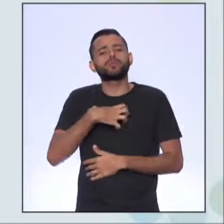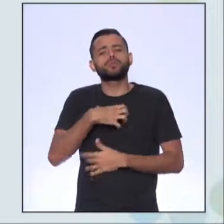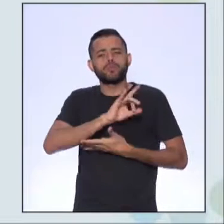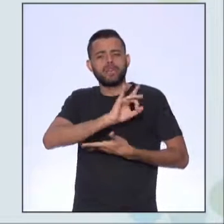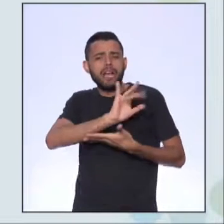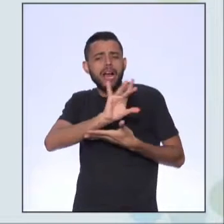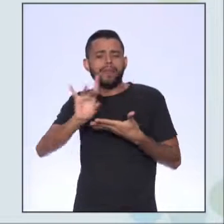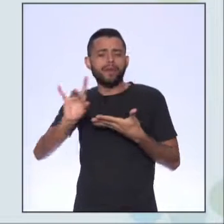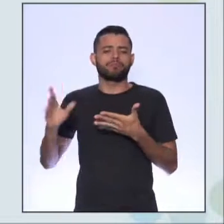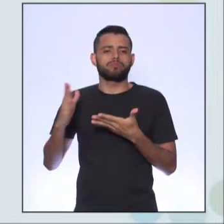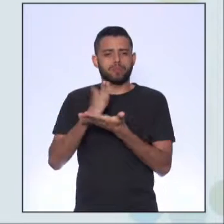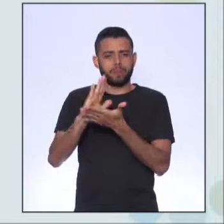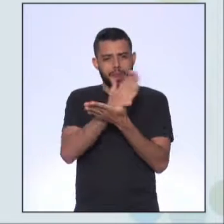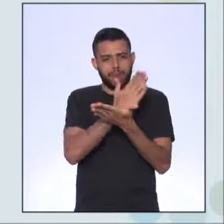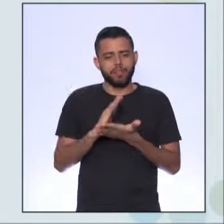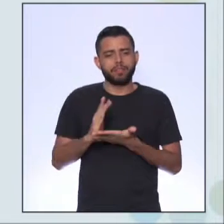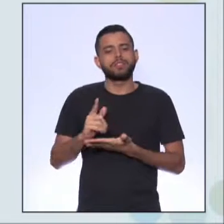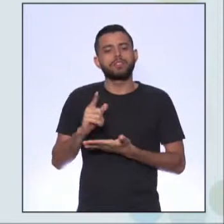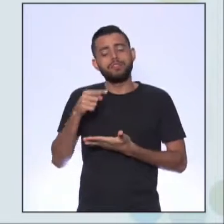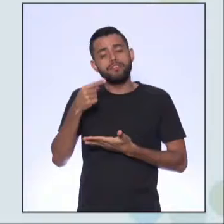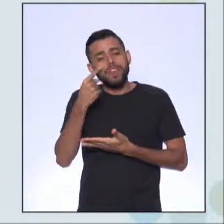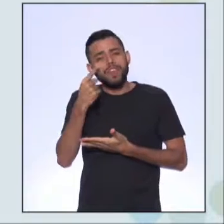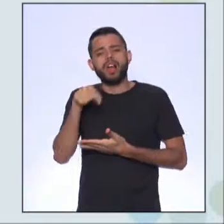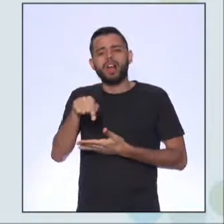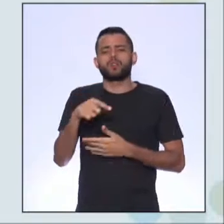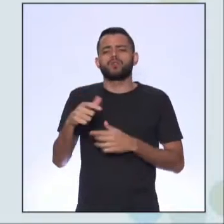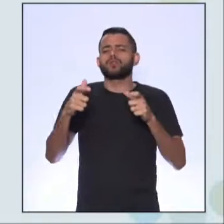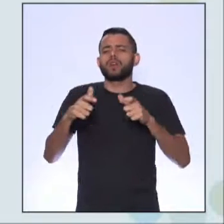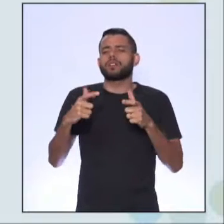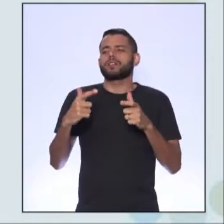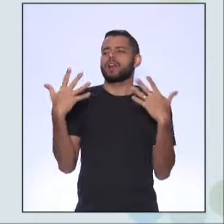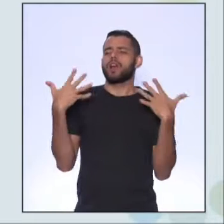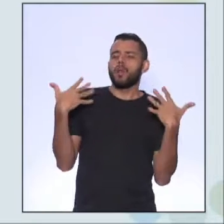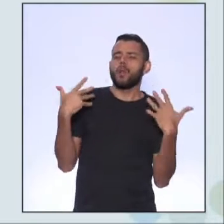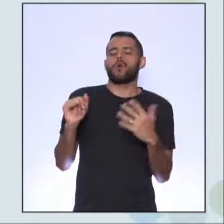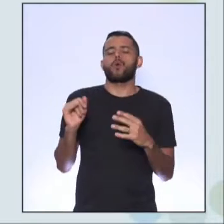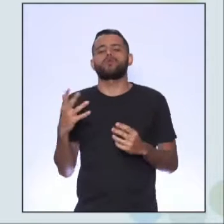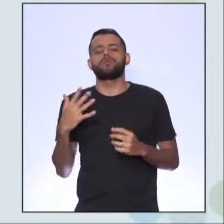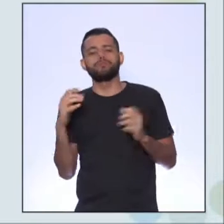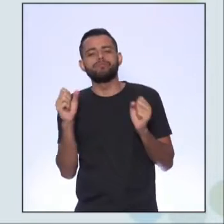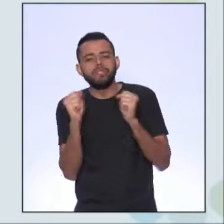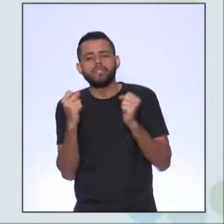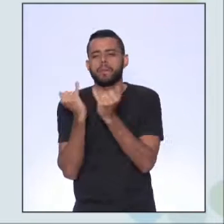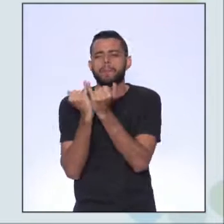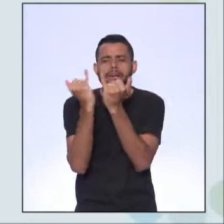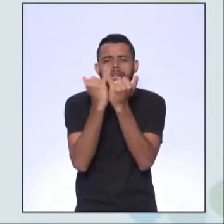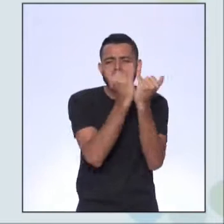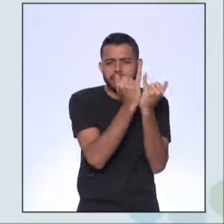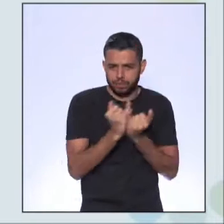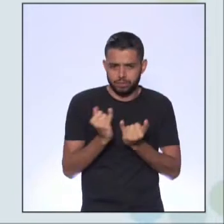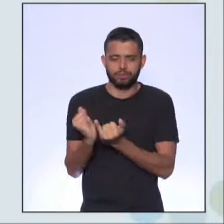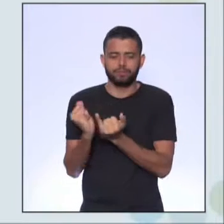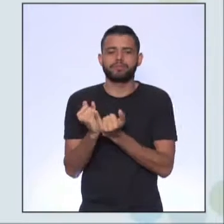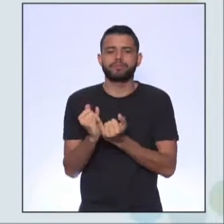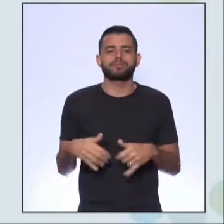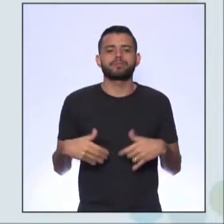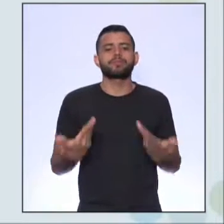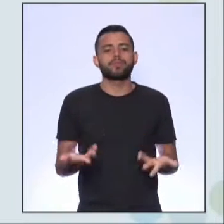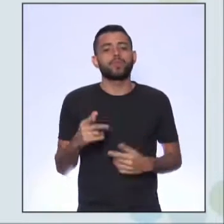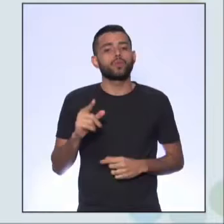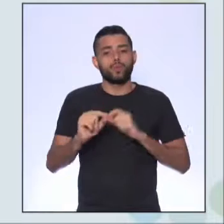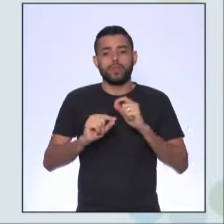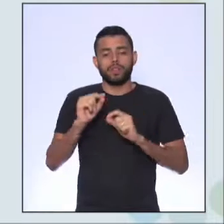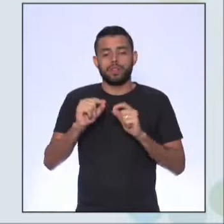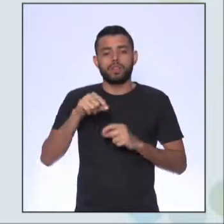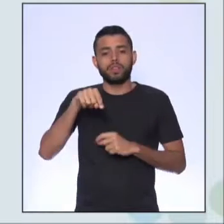semelhantes, com condições geoclimáticas similares, resultando em uma diversidade biológica própria. Em outras palavras, ele pode ser definido como